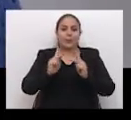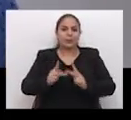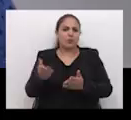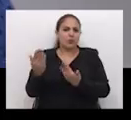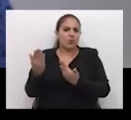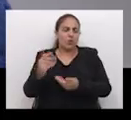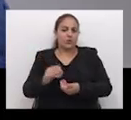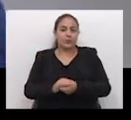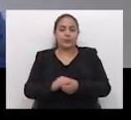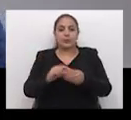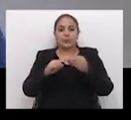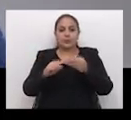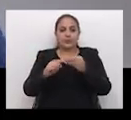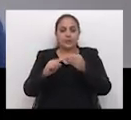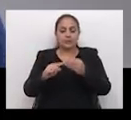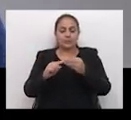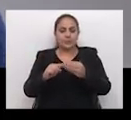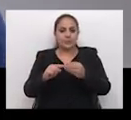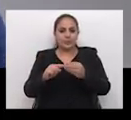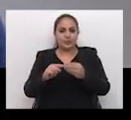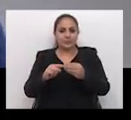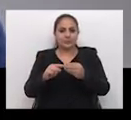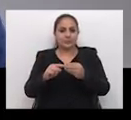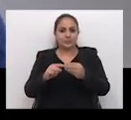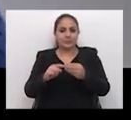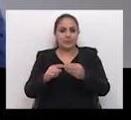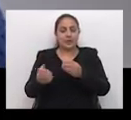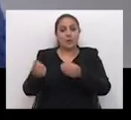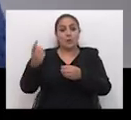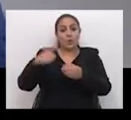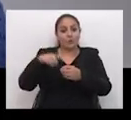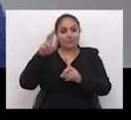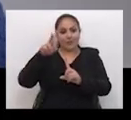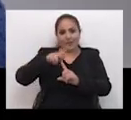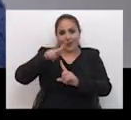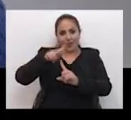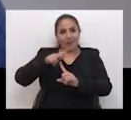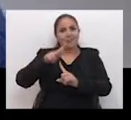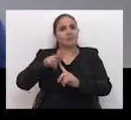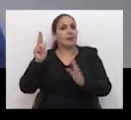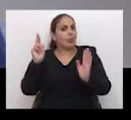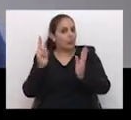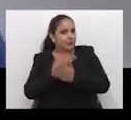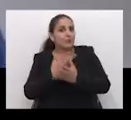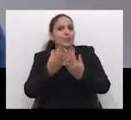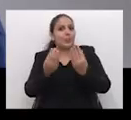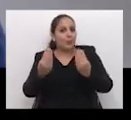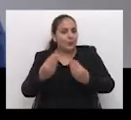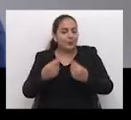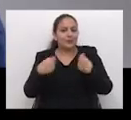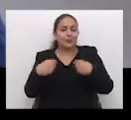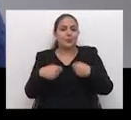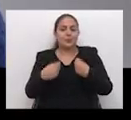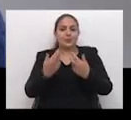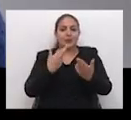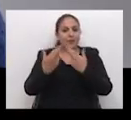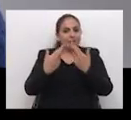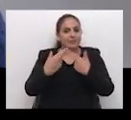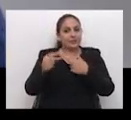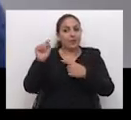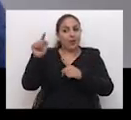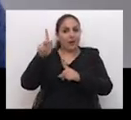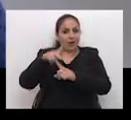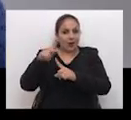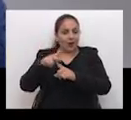né? Principalmente ali com a volta da Gari, né? Também aconteceu muita demanda referente a